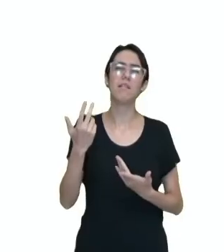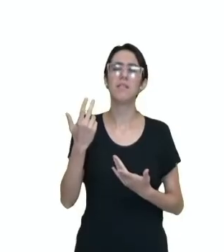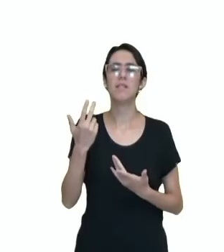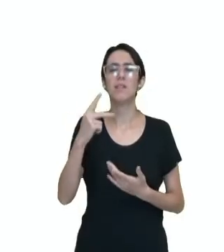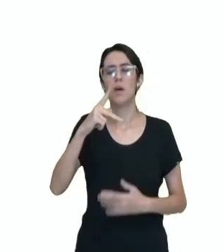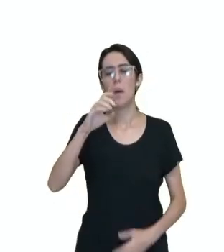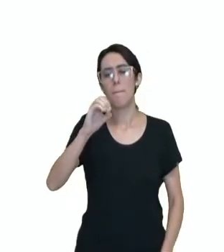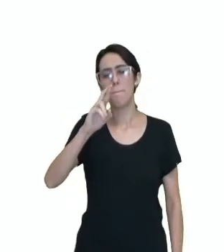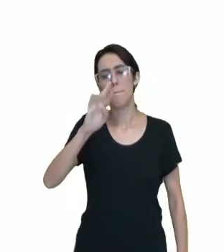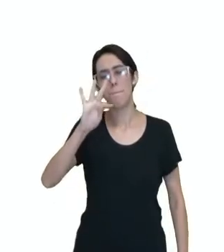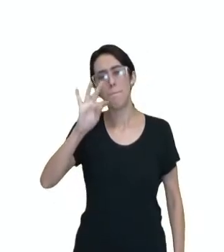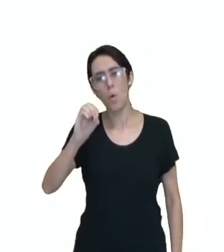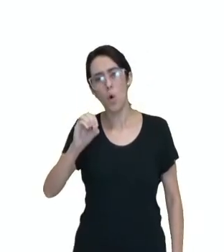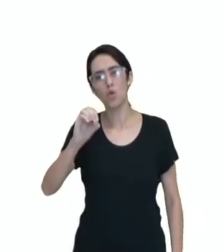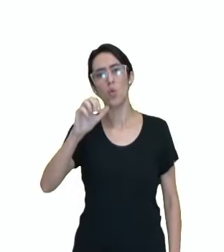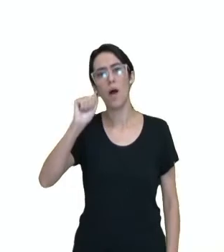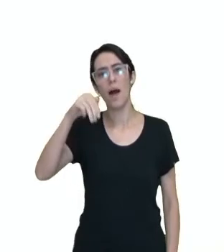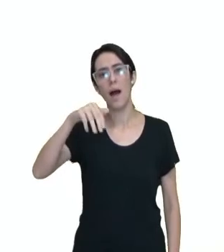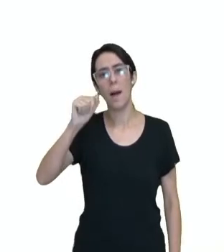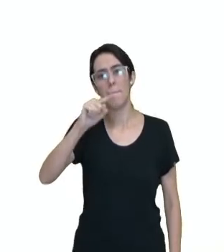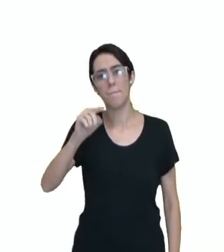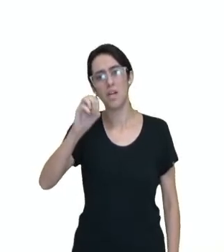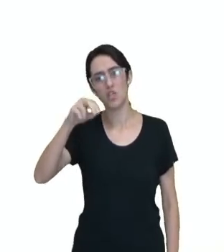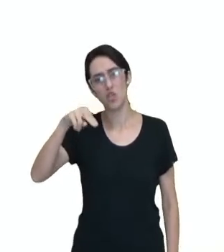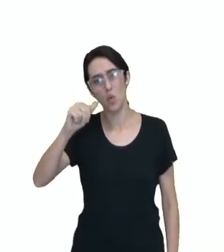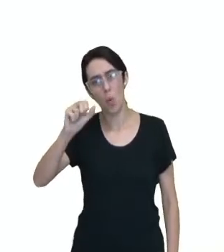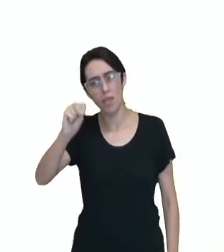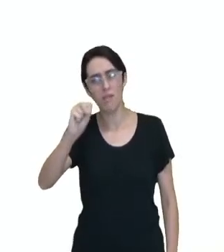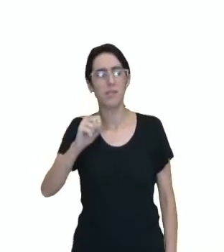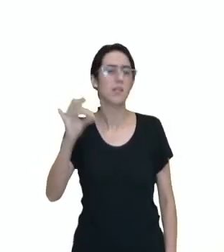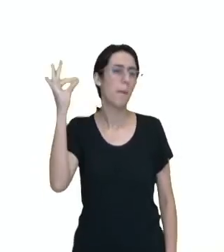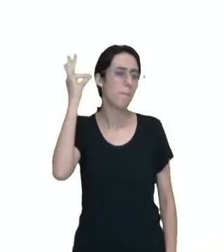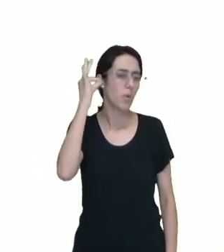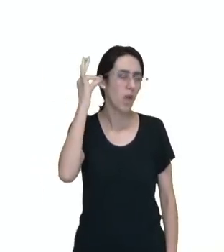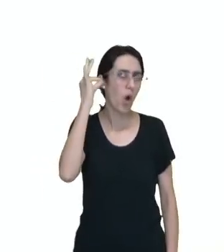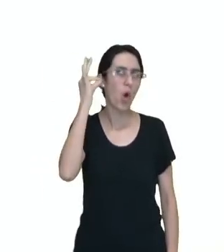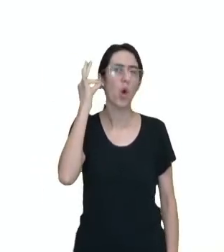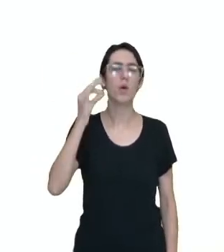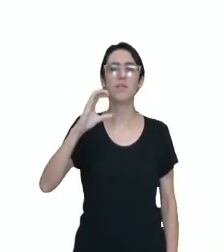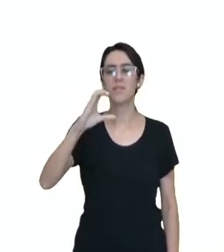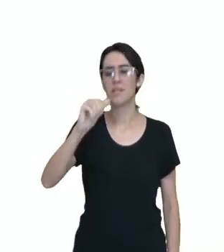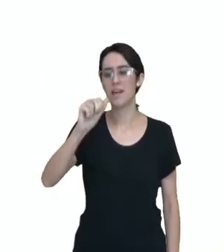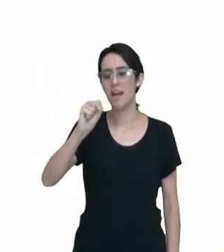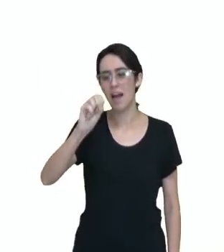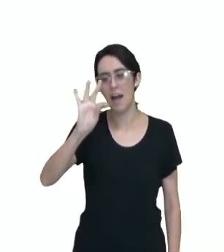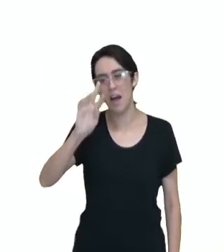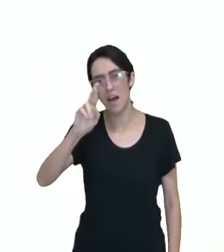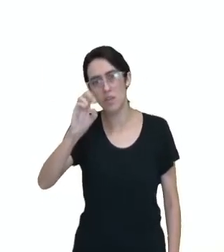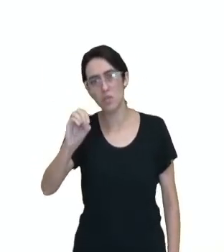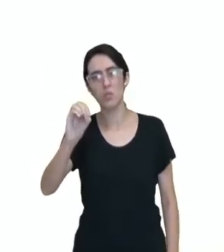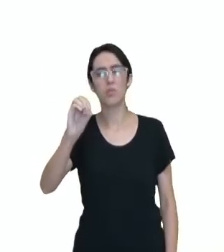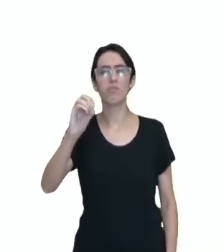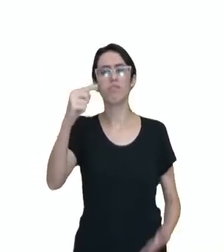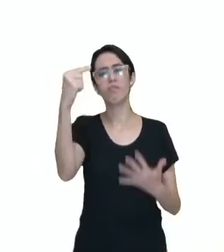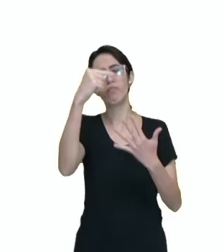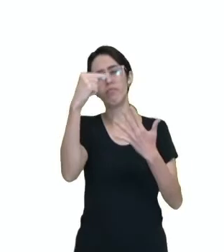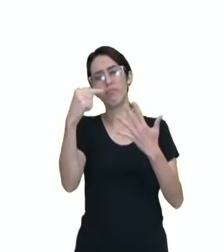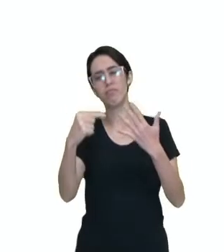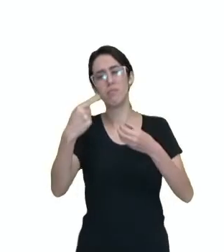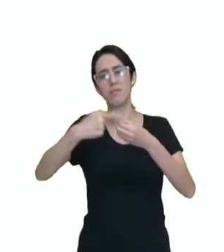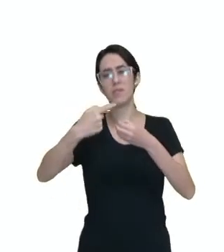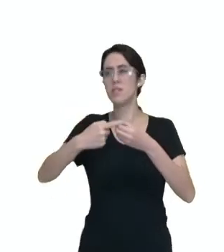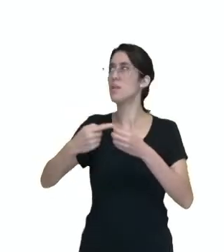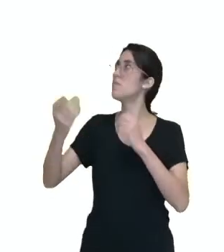Amazonas, Palmeira, Ponta Grossa, Castro, Piraí do Sul, Jaguariaíva